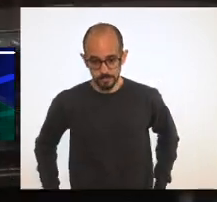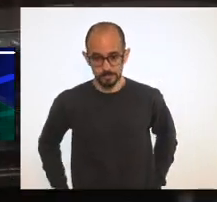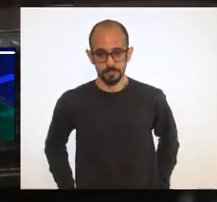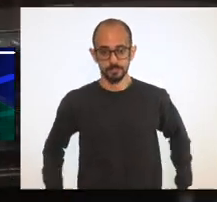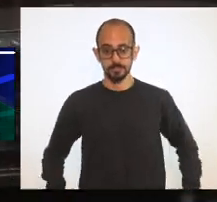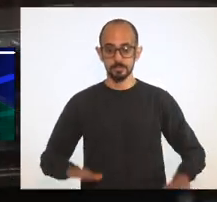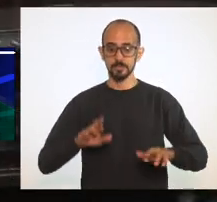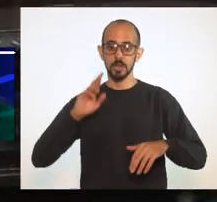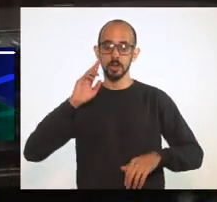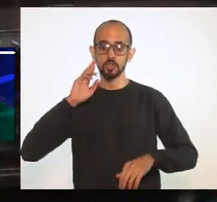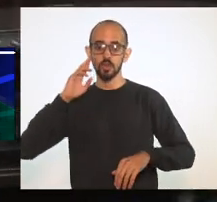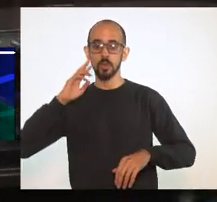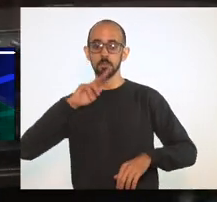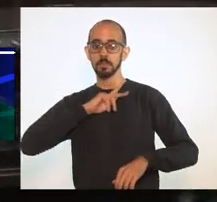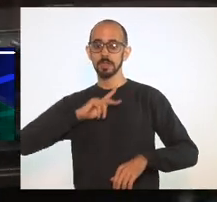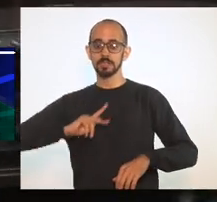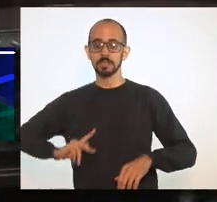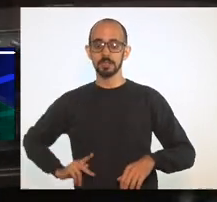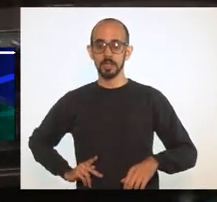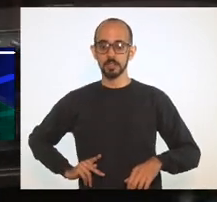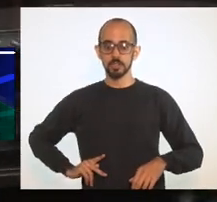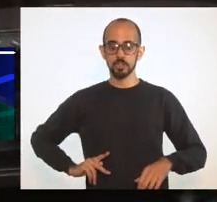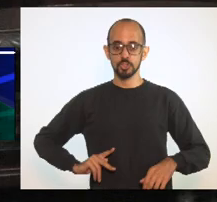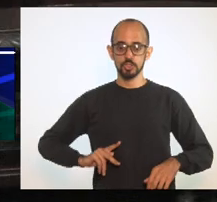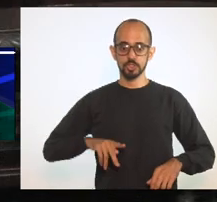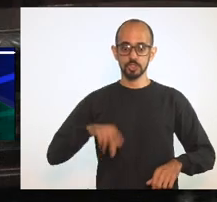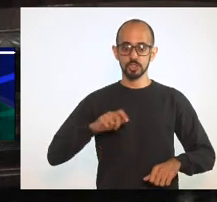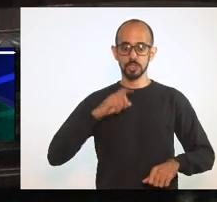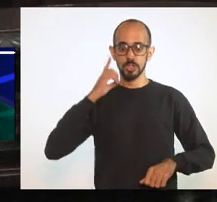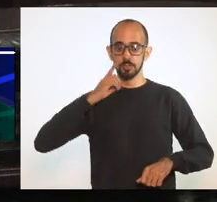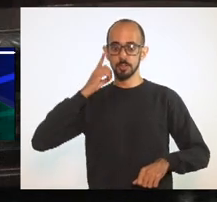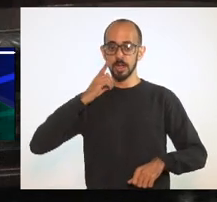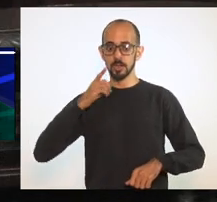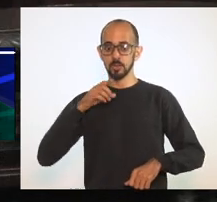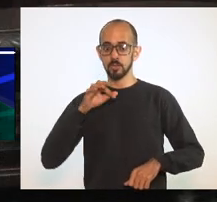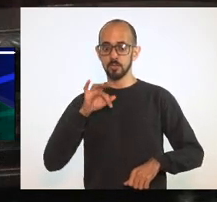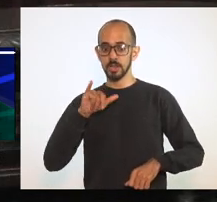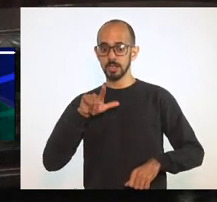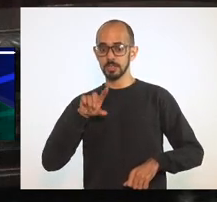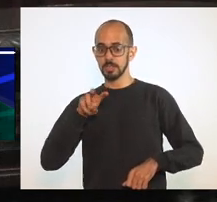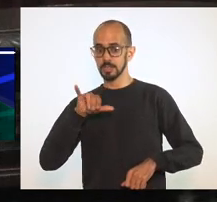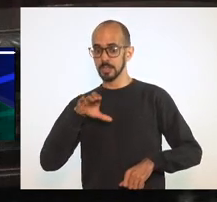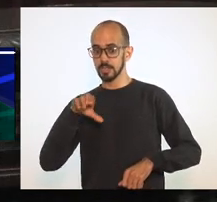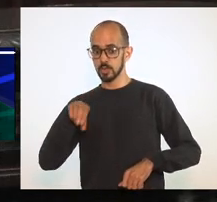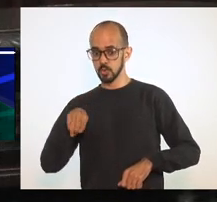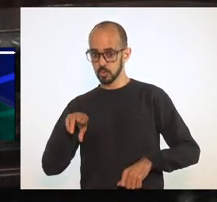Senhor presidente, deputado André Siciliano, nobres colegas